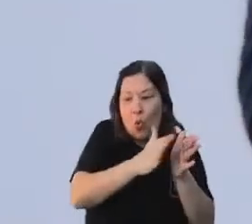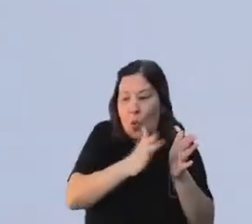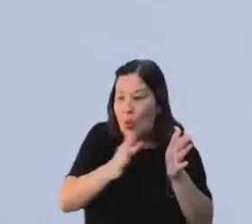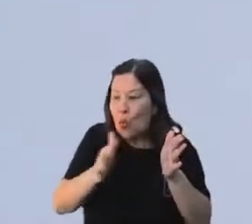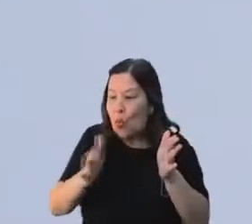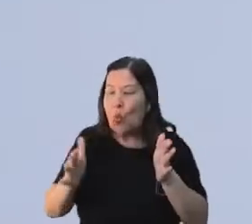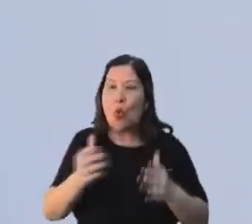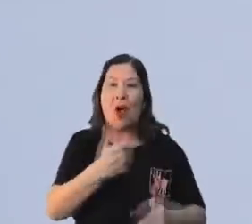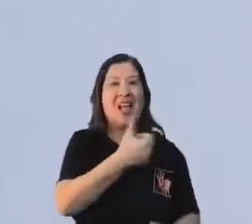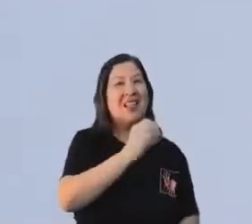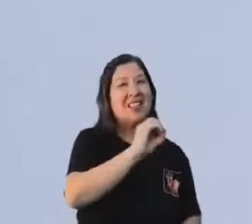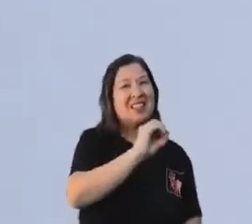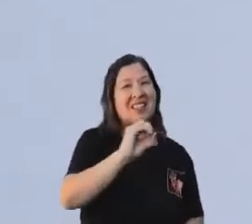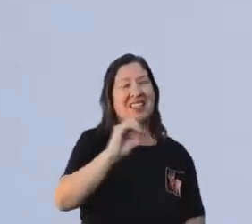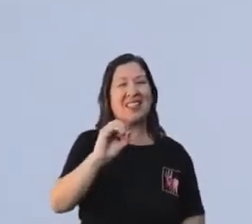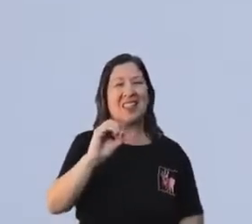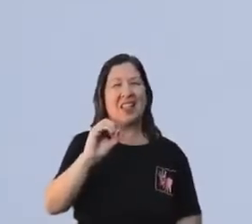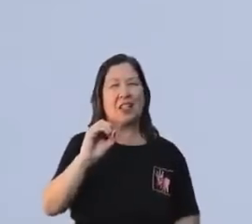produzindo uma